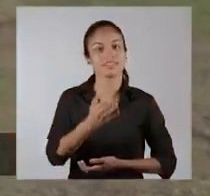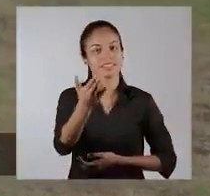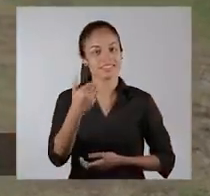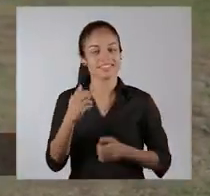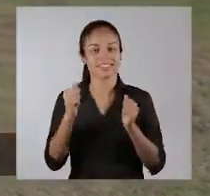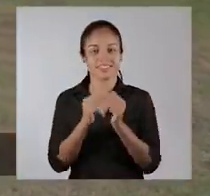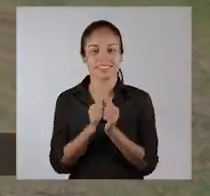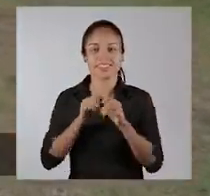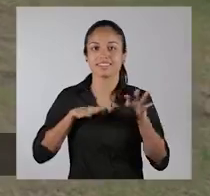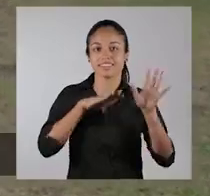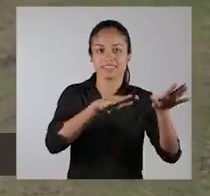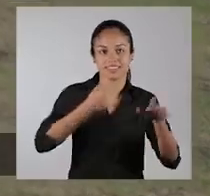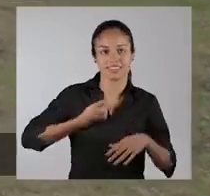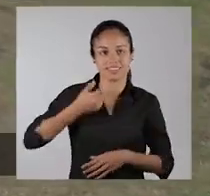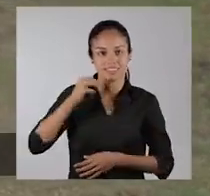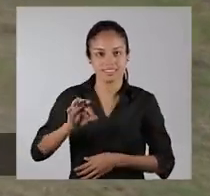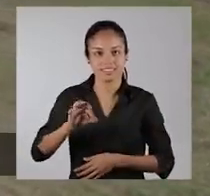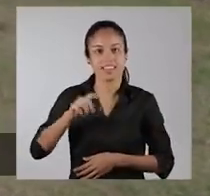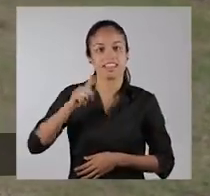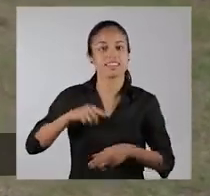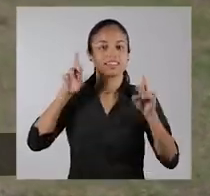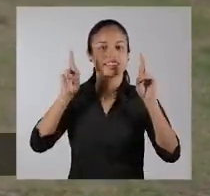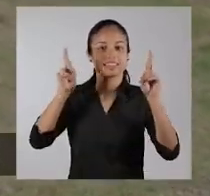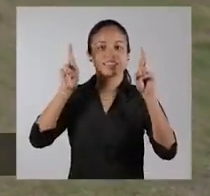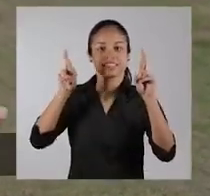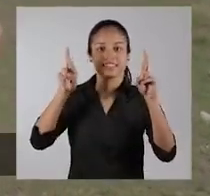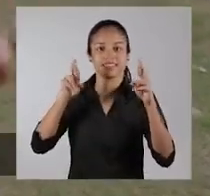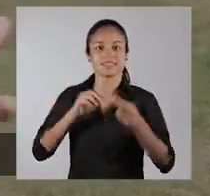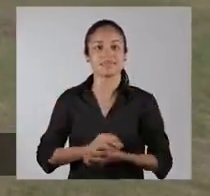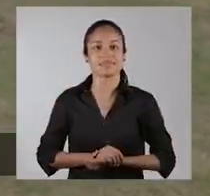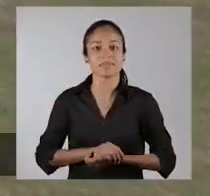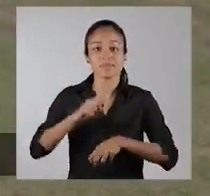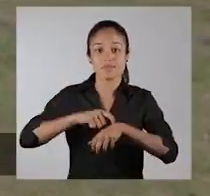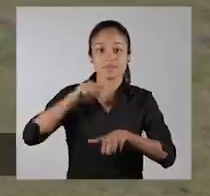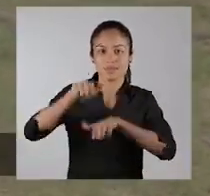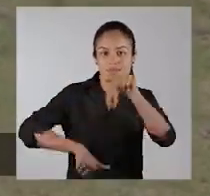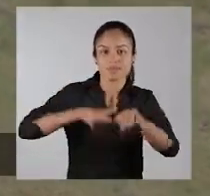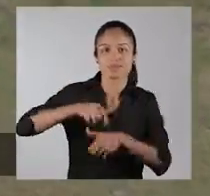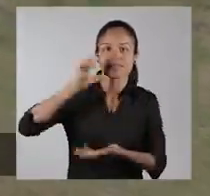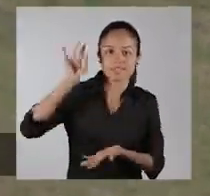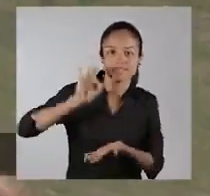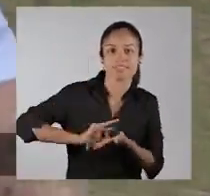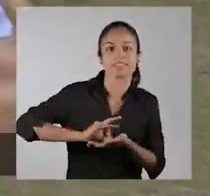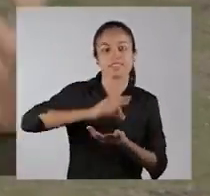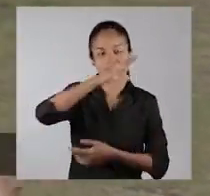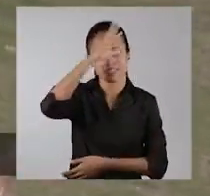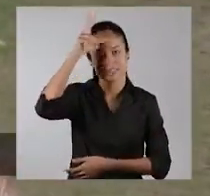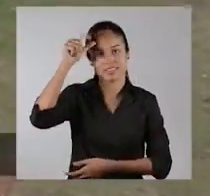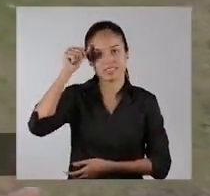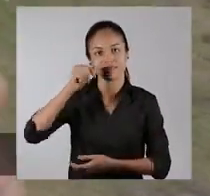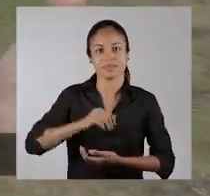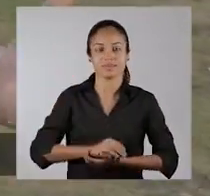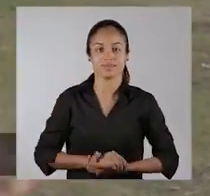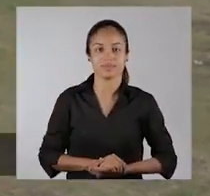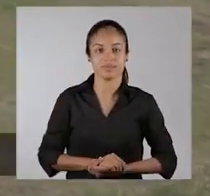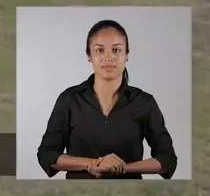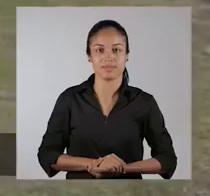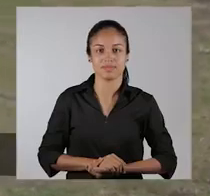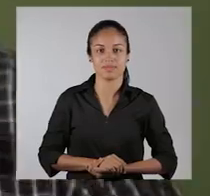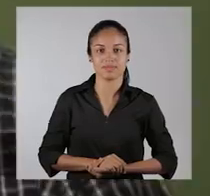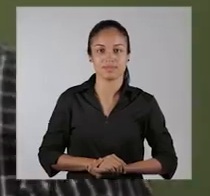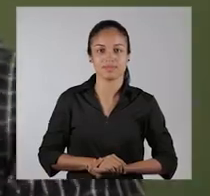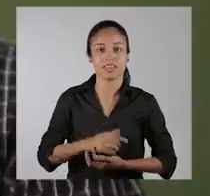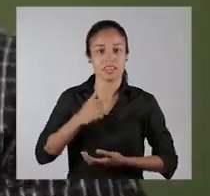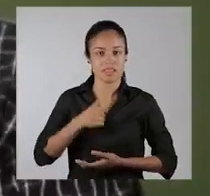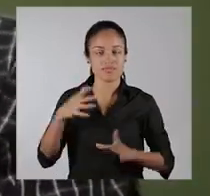Venha você também para a Onda 10. Para a Onda da Esperança. Para a Onda da Mudança Verdadeira que vai transformar a cidade de